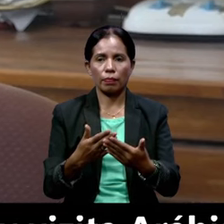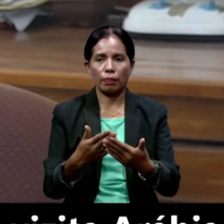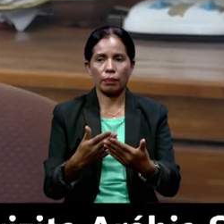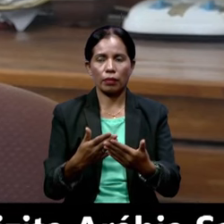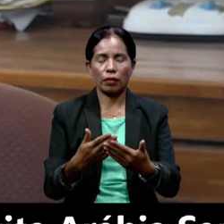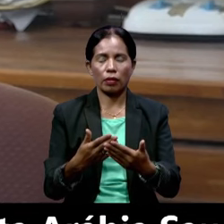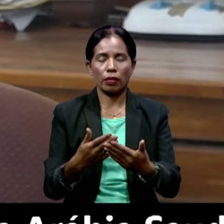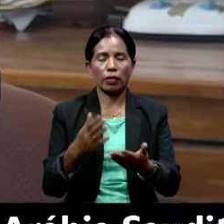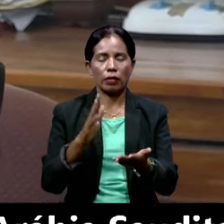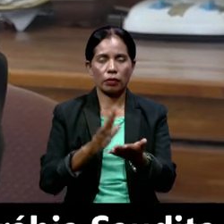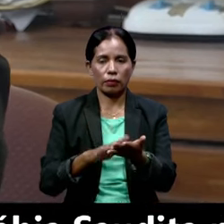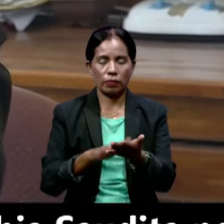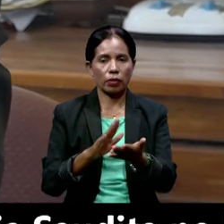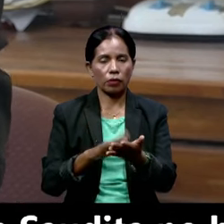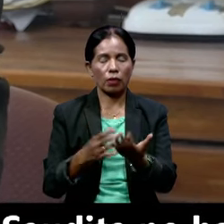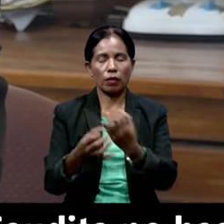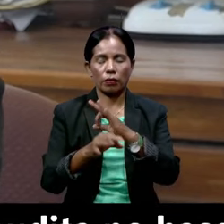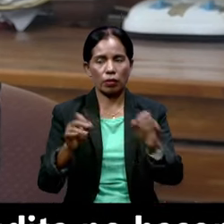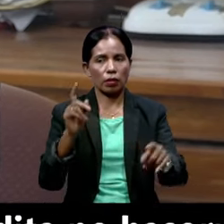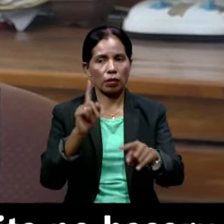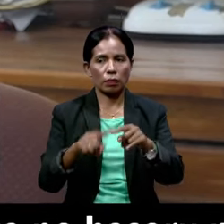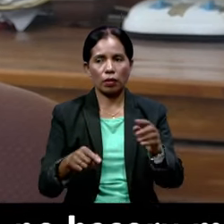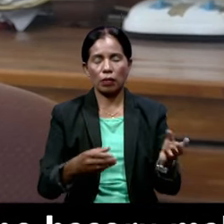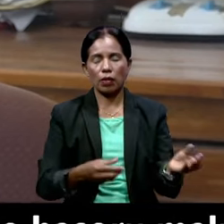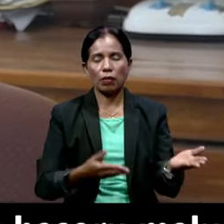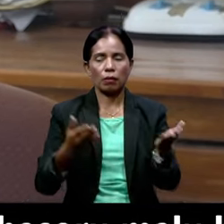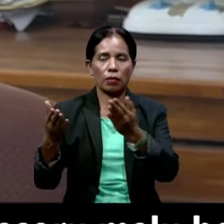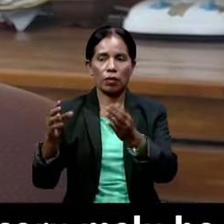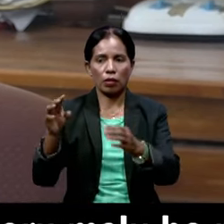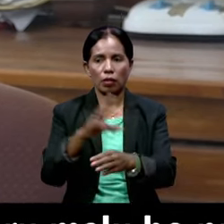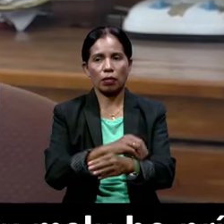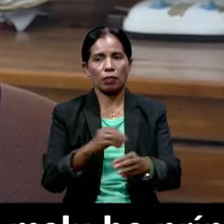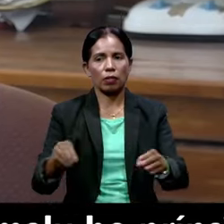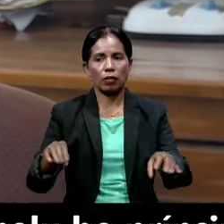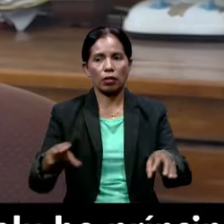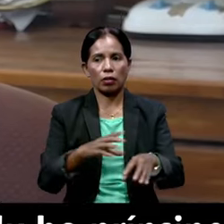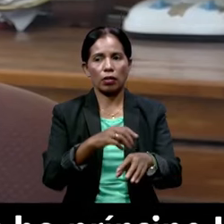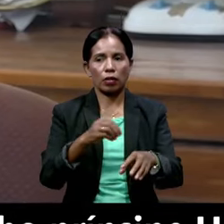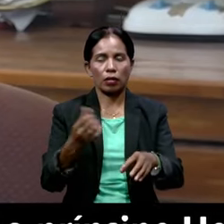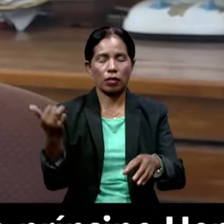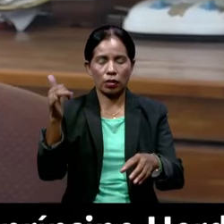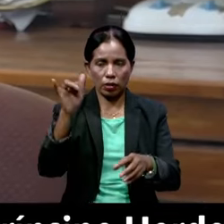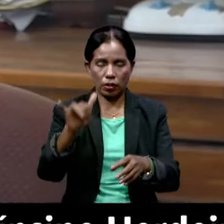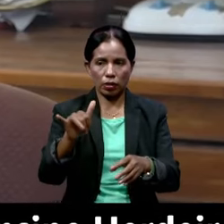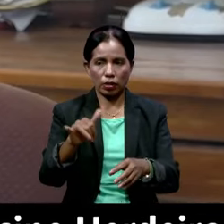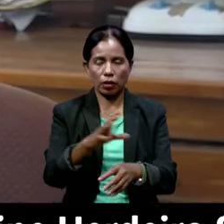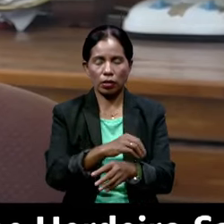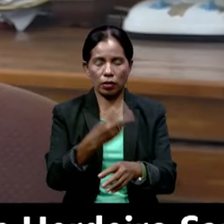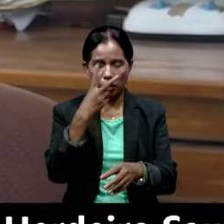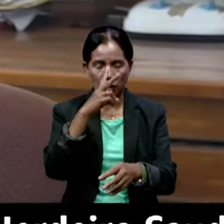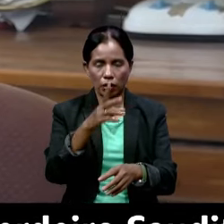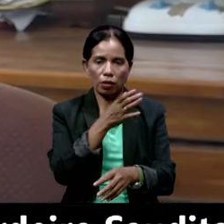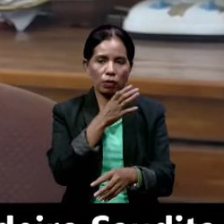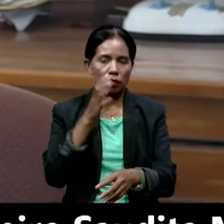remata a escola da Ruma, nia la vel integra fali ba setor agricultura. Nia tem que buka emprego selo, nebe alin de sirenia fontes da